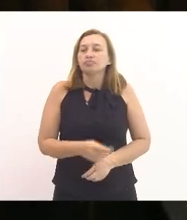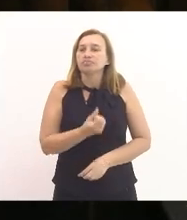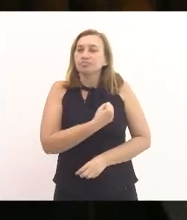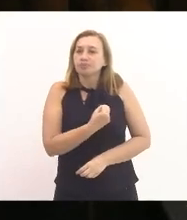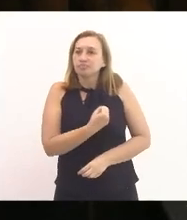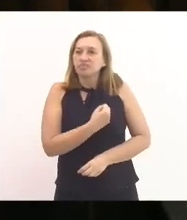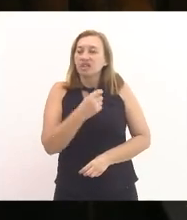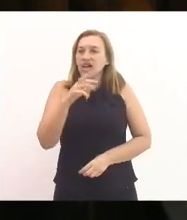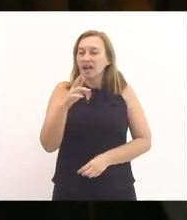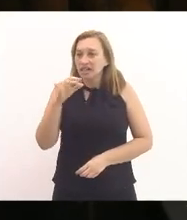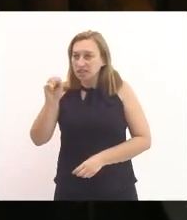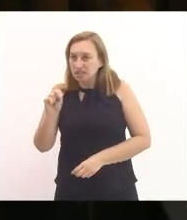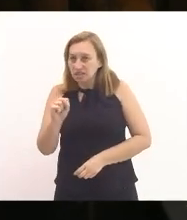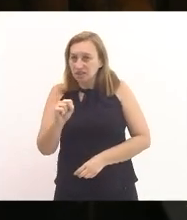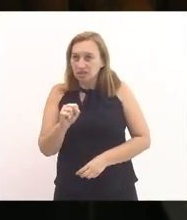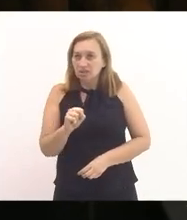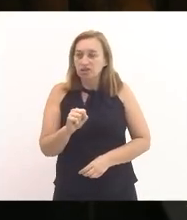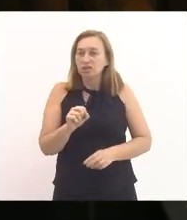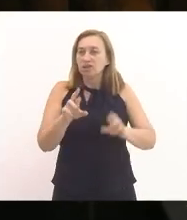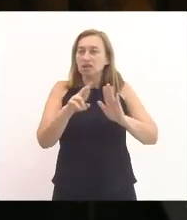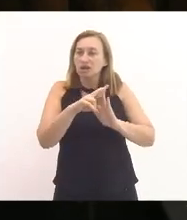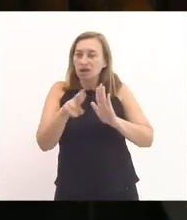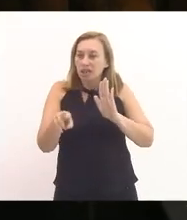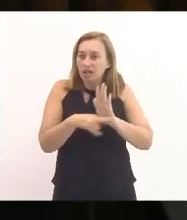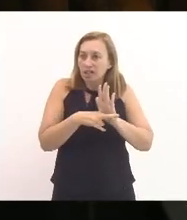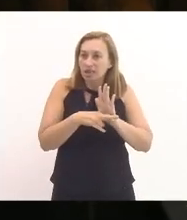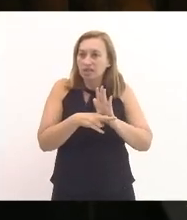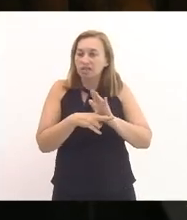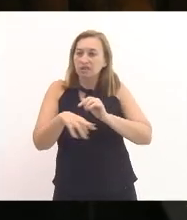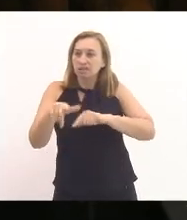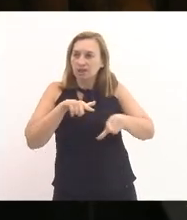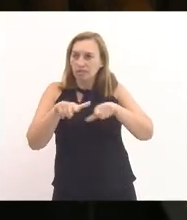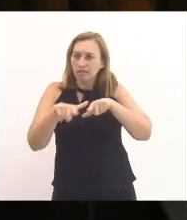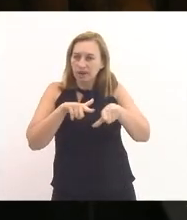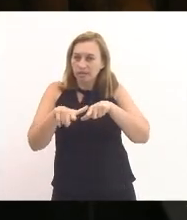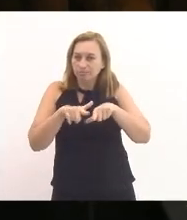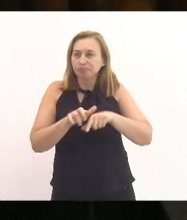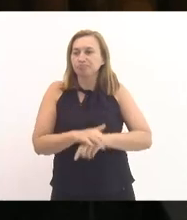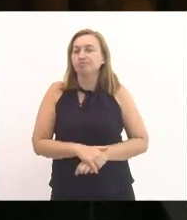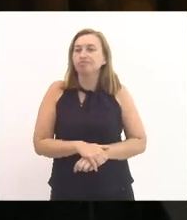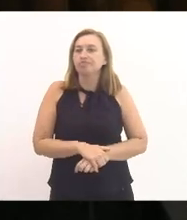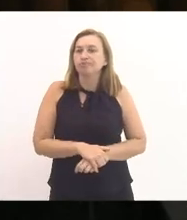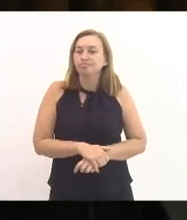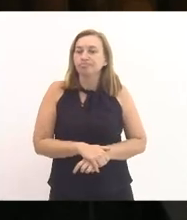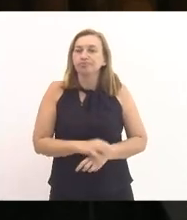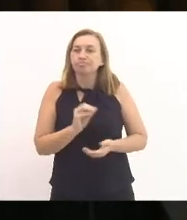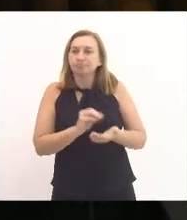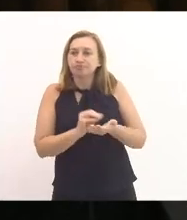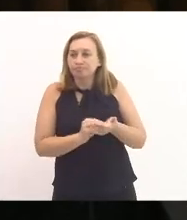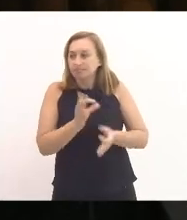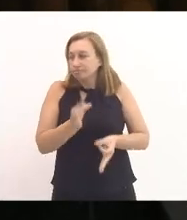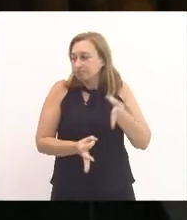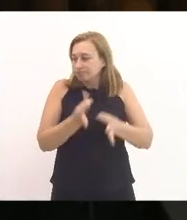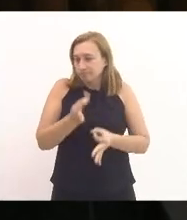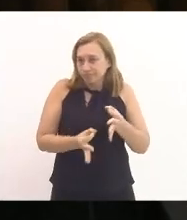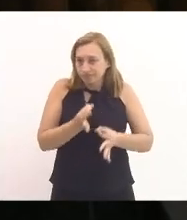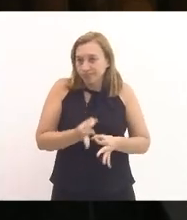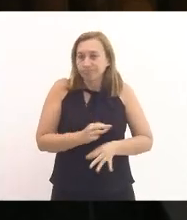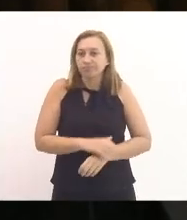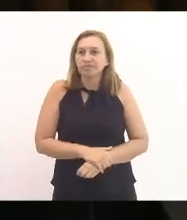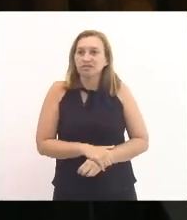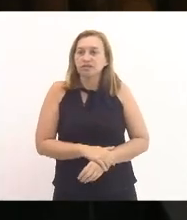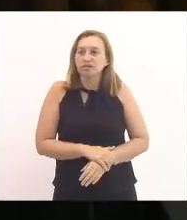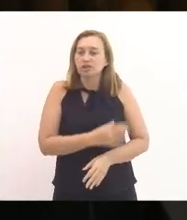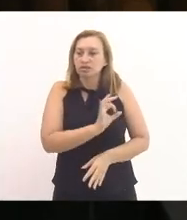dado aqui que a questão do raio é o regime adicional de serviço aí tá maior injustiça que existe cara para com